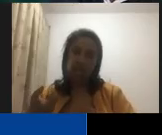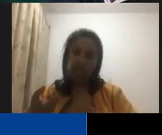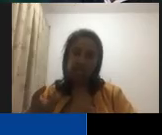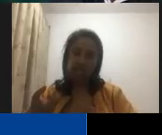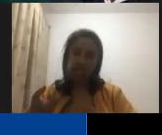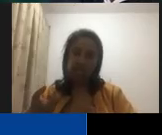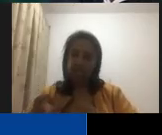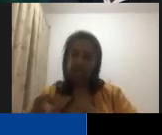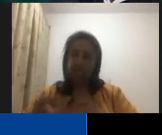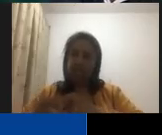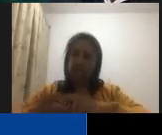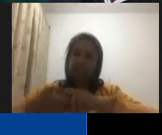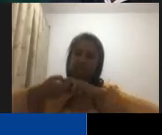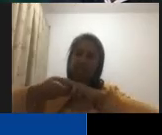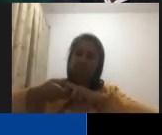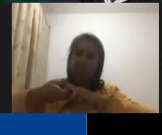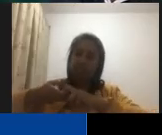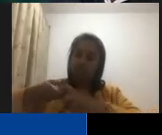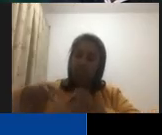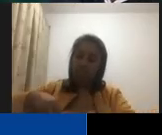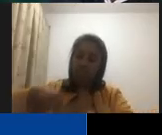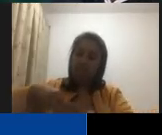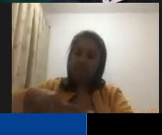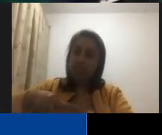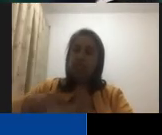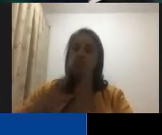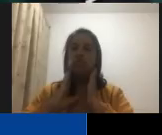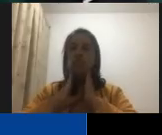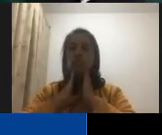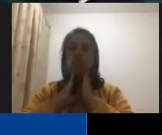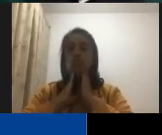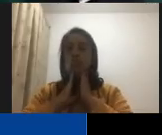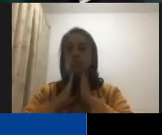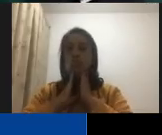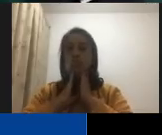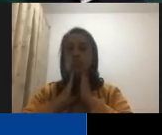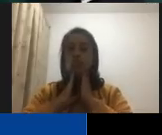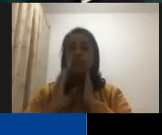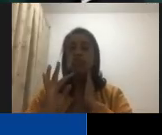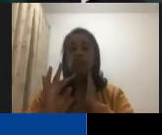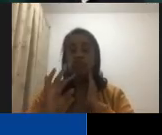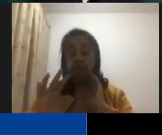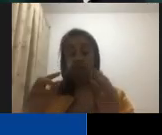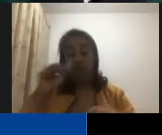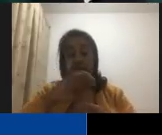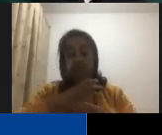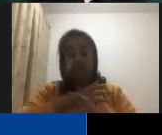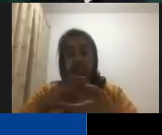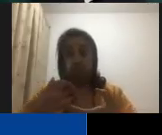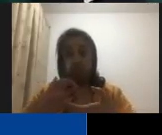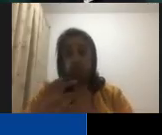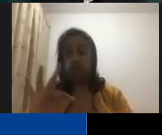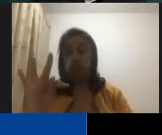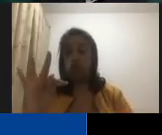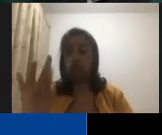nucal ajuda na estabilização do pescoço. Então, o trapézio é um músculo importante também na estabilidade do pescoço, porque é